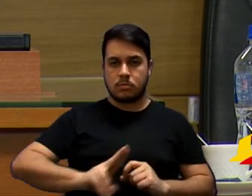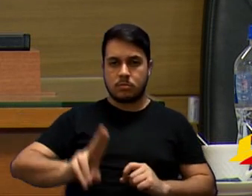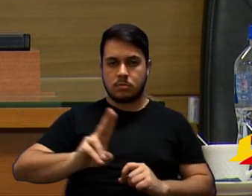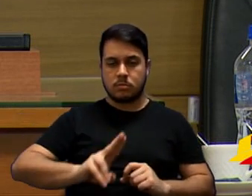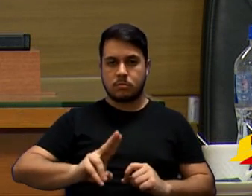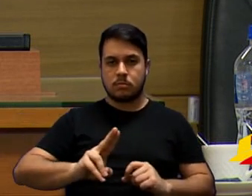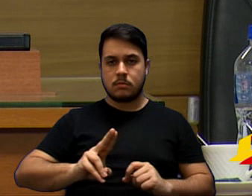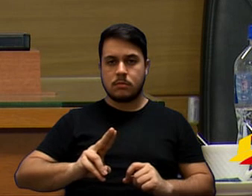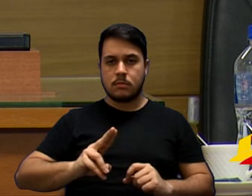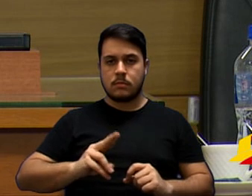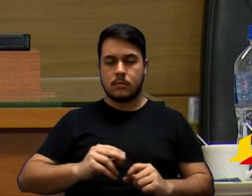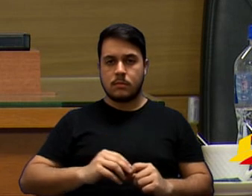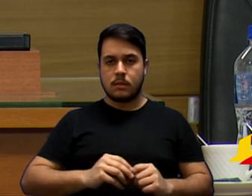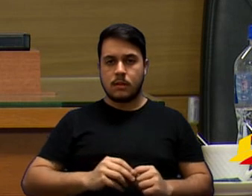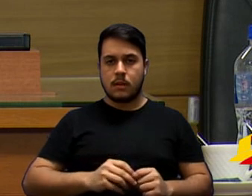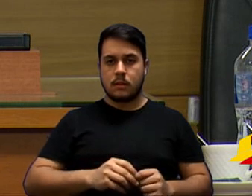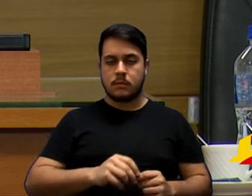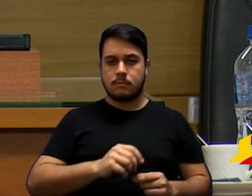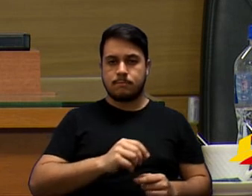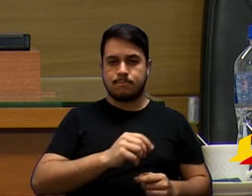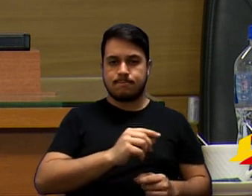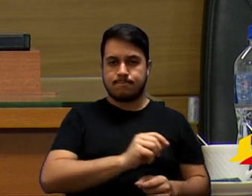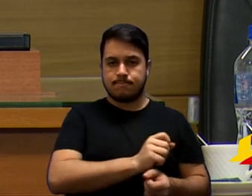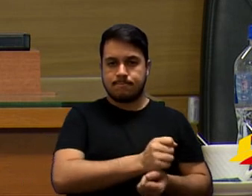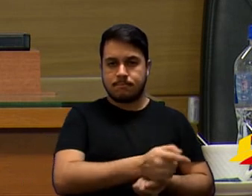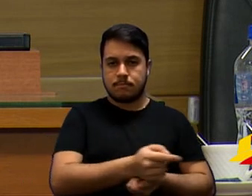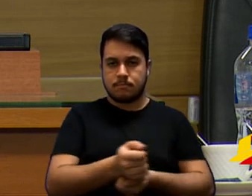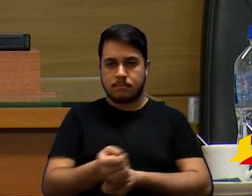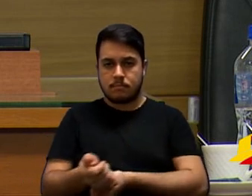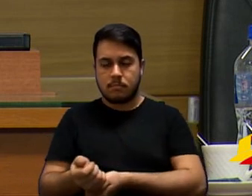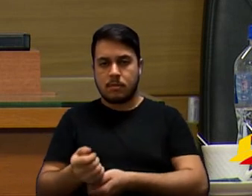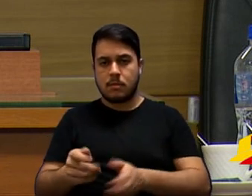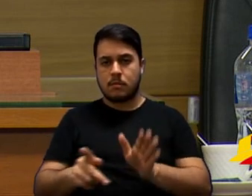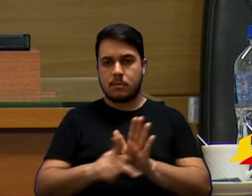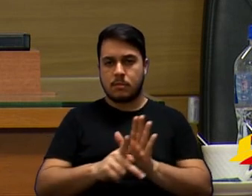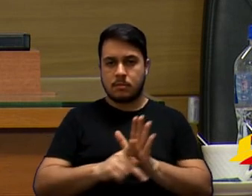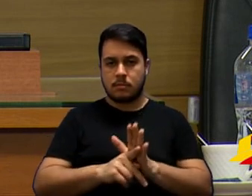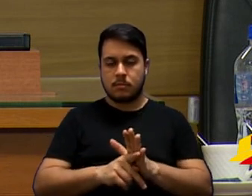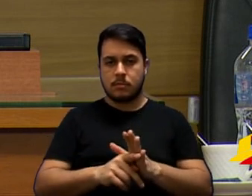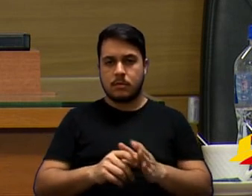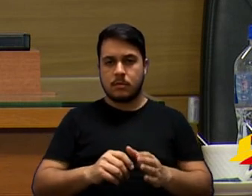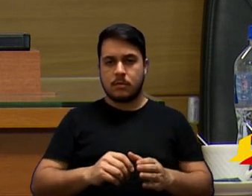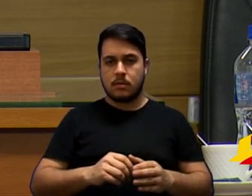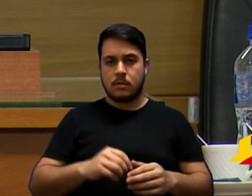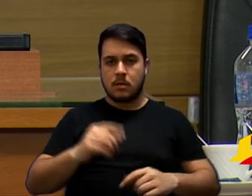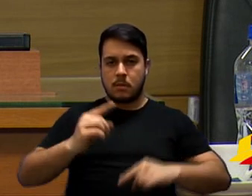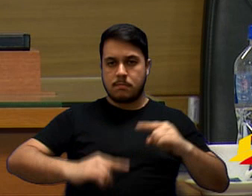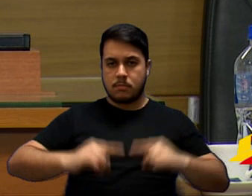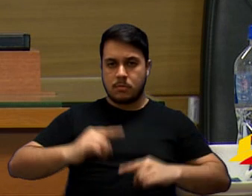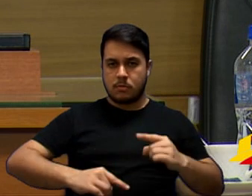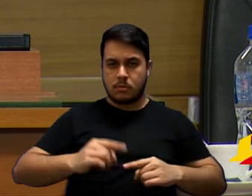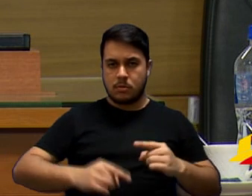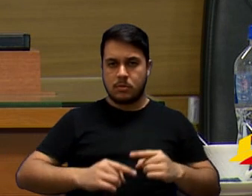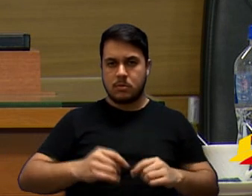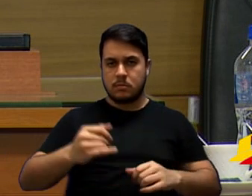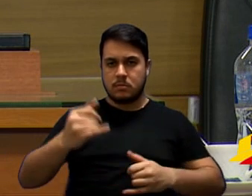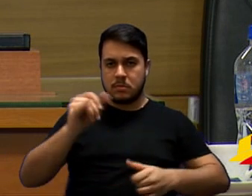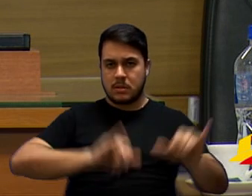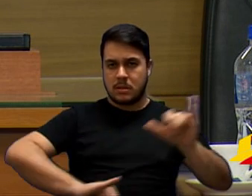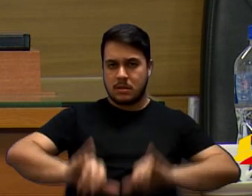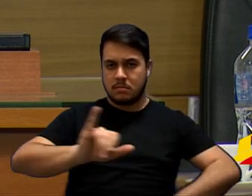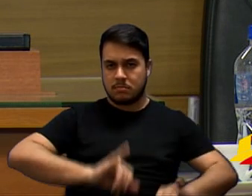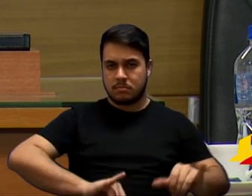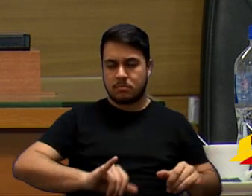também foi que eu verifiquei que num artigo 6º no inciso 4 que é usar herbicidas ou produtos químicos nas áreas de mananciais e